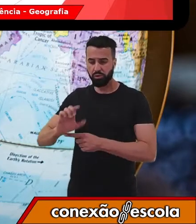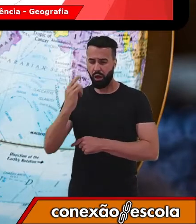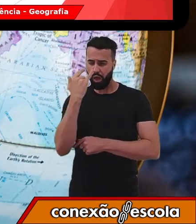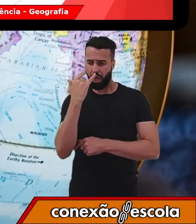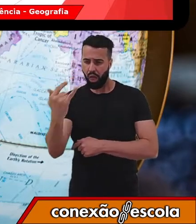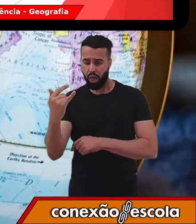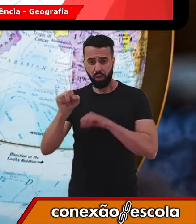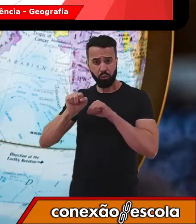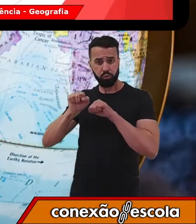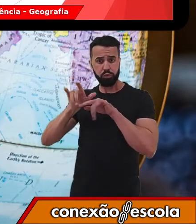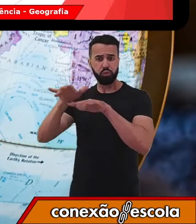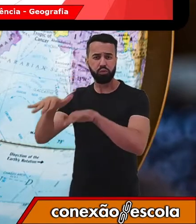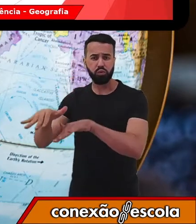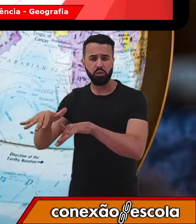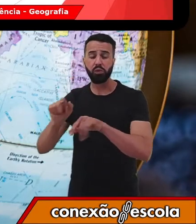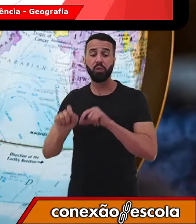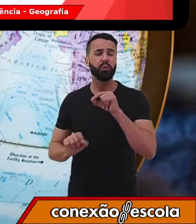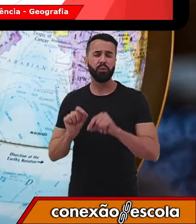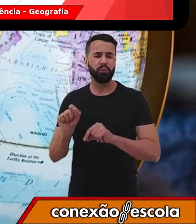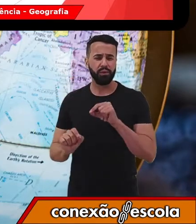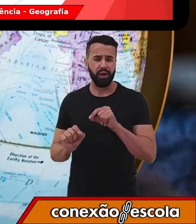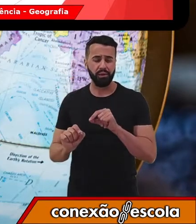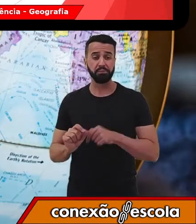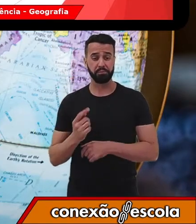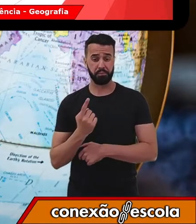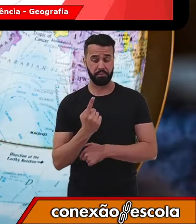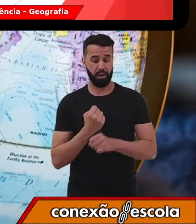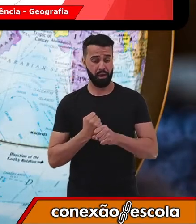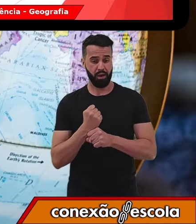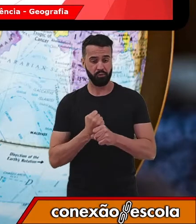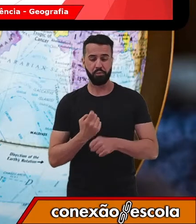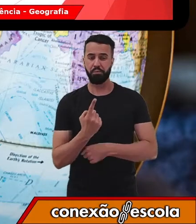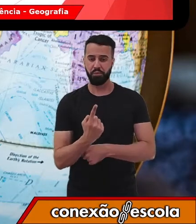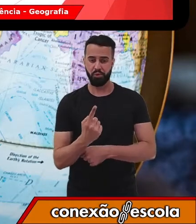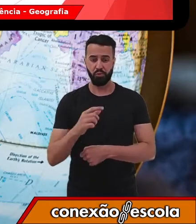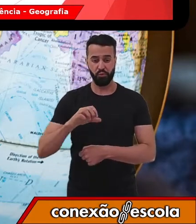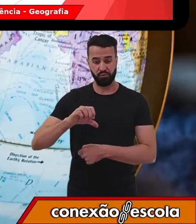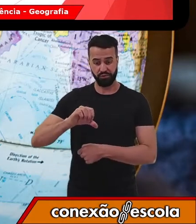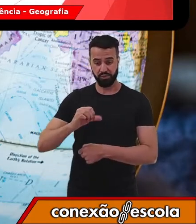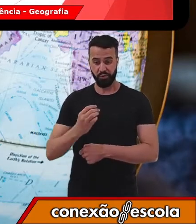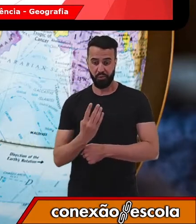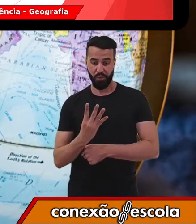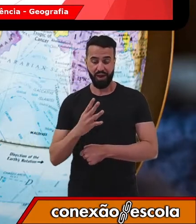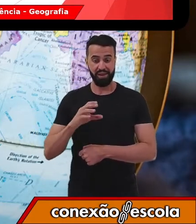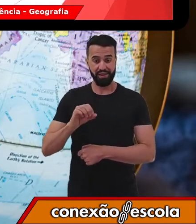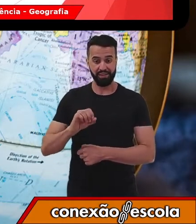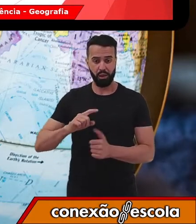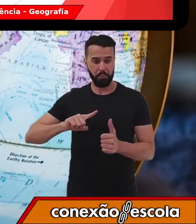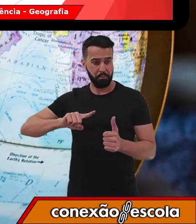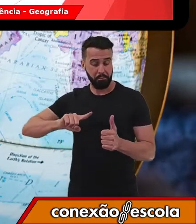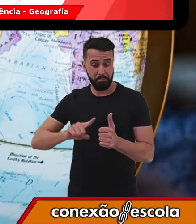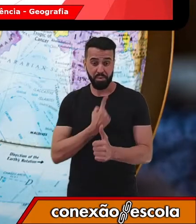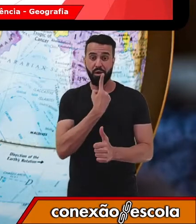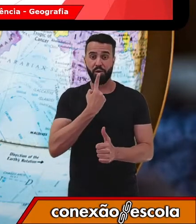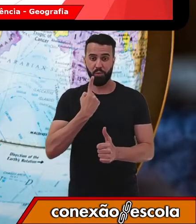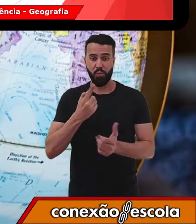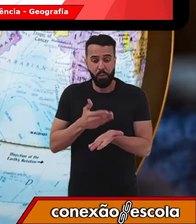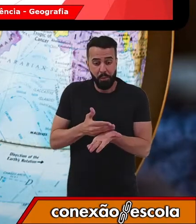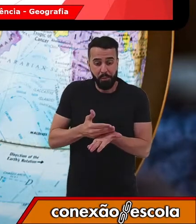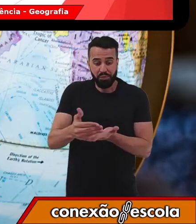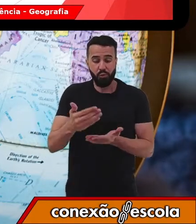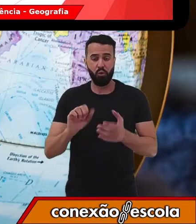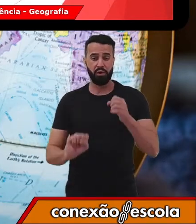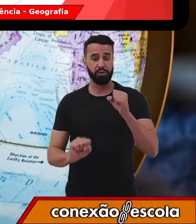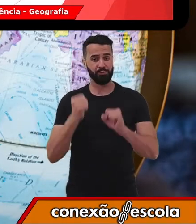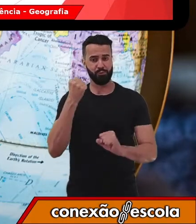fato de, em 1940, ser a primeira região brasileira a se industrializar. A instalação